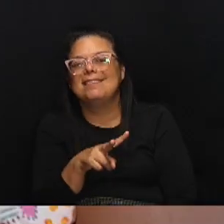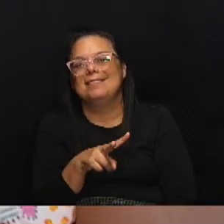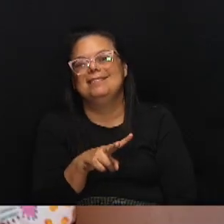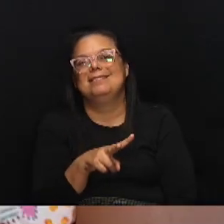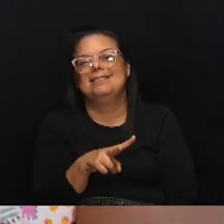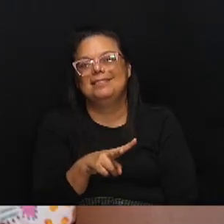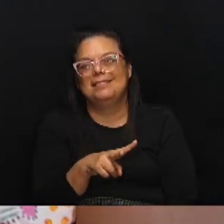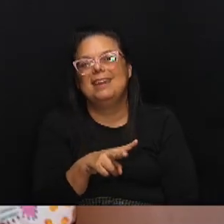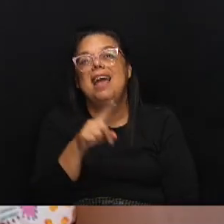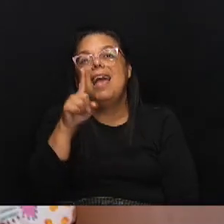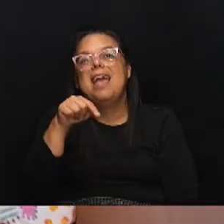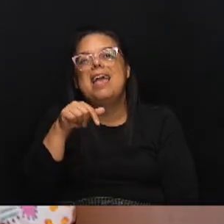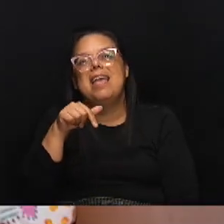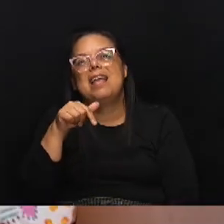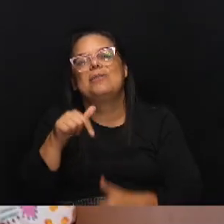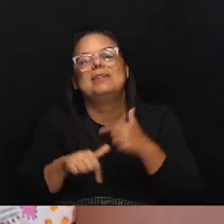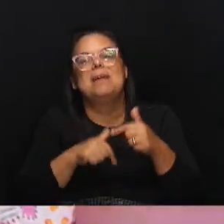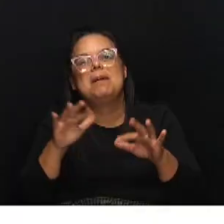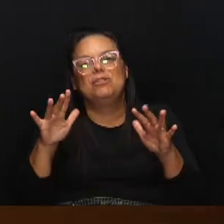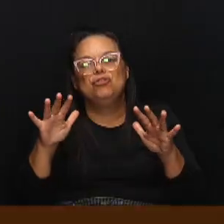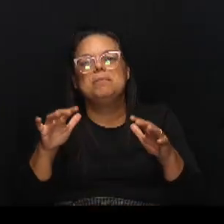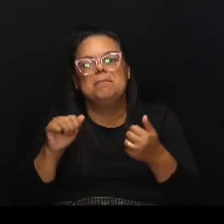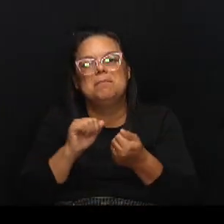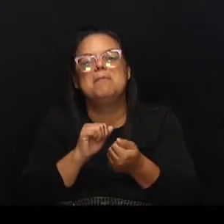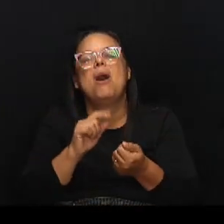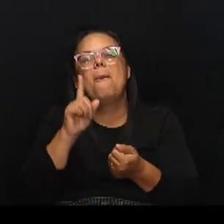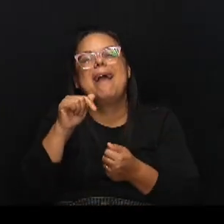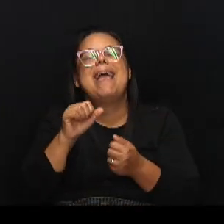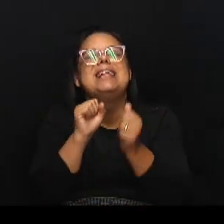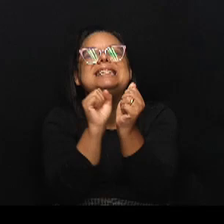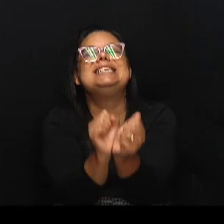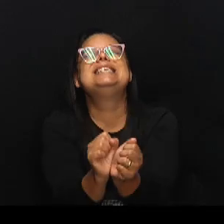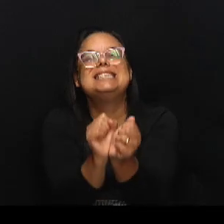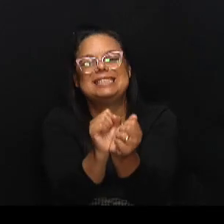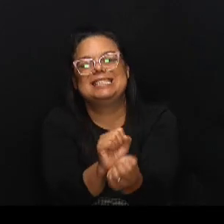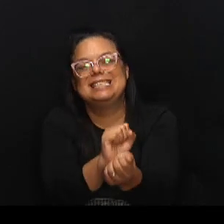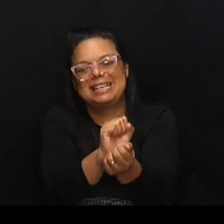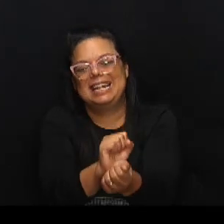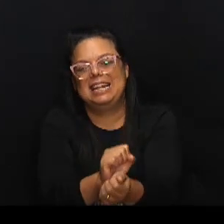trabalho de escravo. Até hoje tem muito disso.